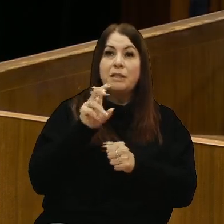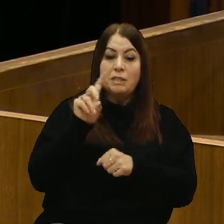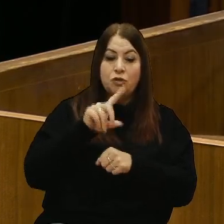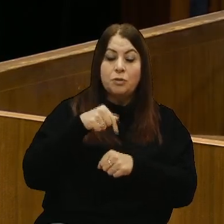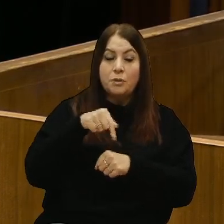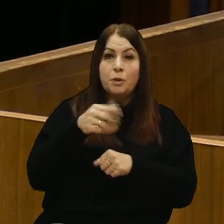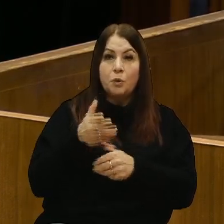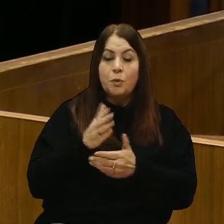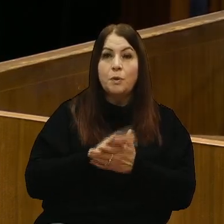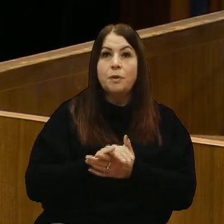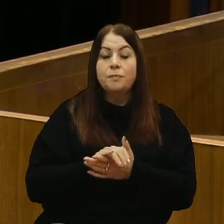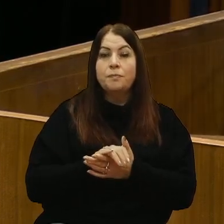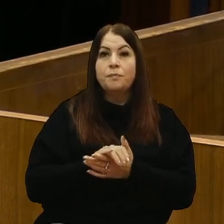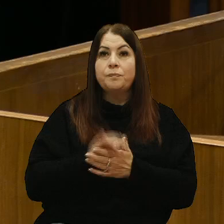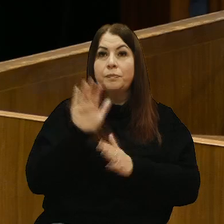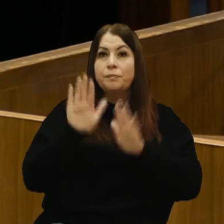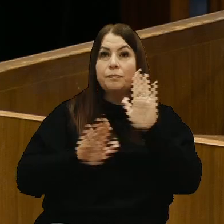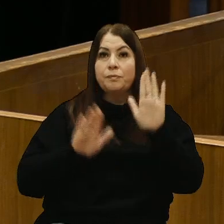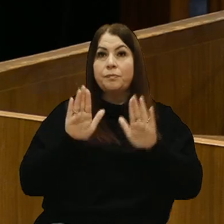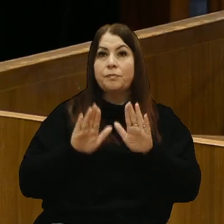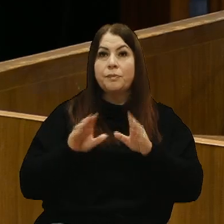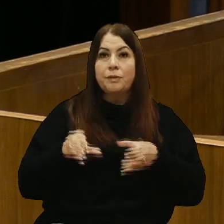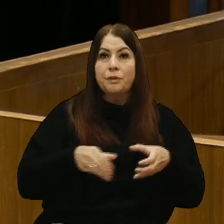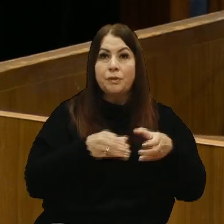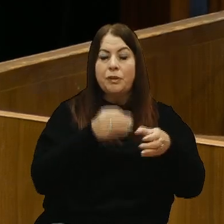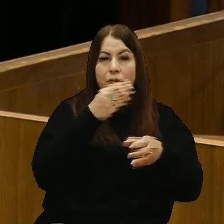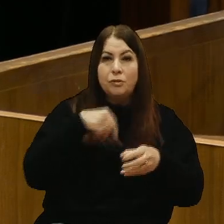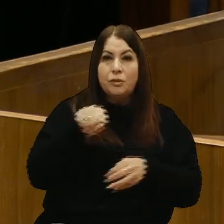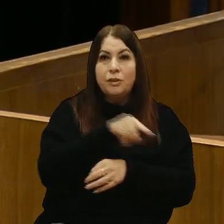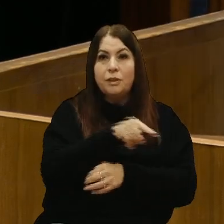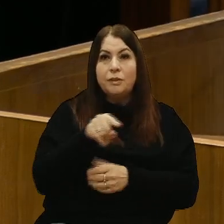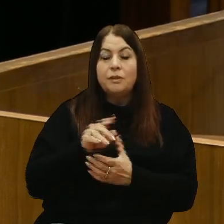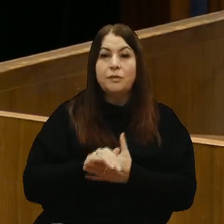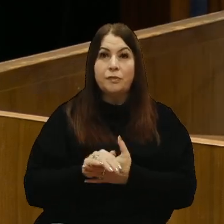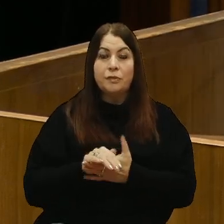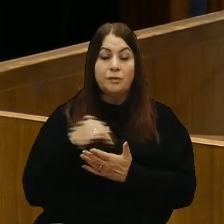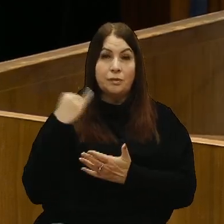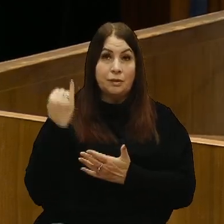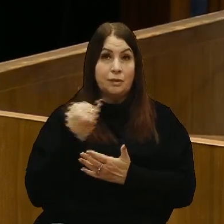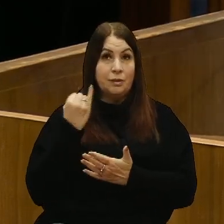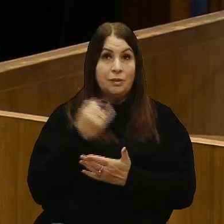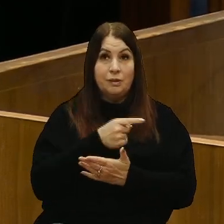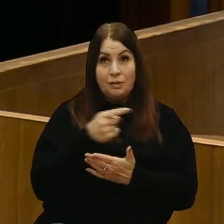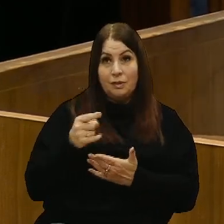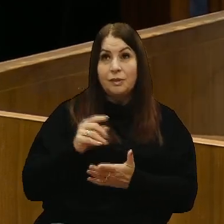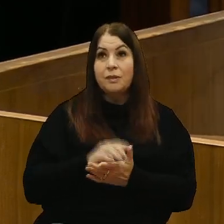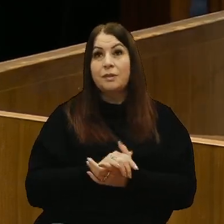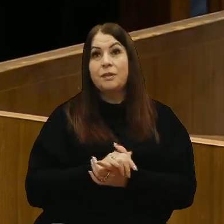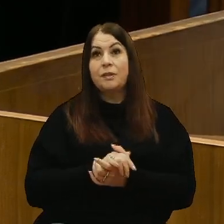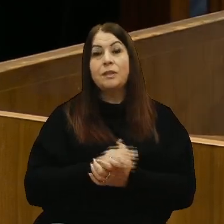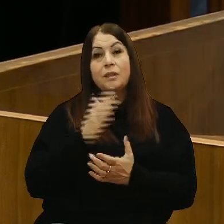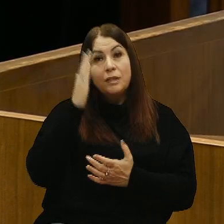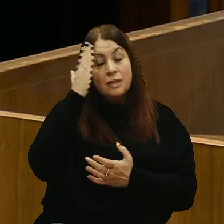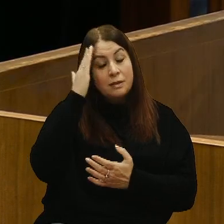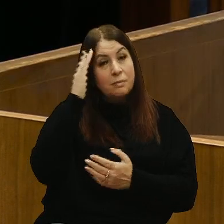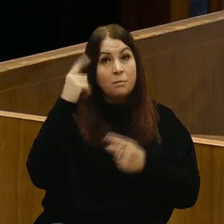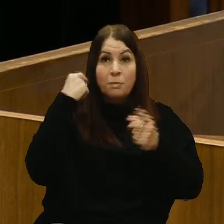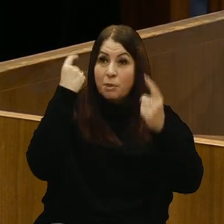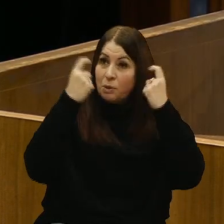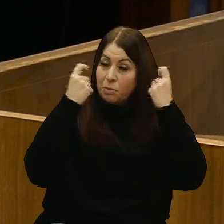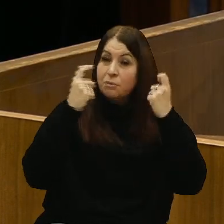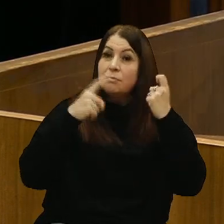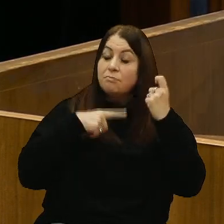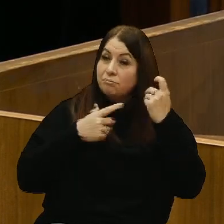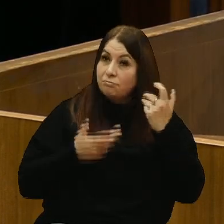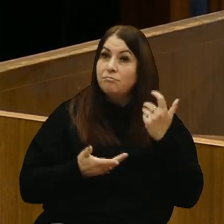agora nós teremos então a licitação do Canaliza Caxias. De extrema importância porque sabemos da preocupação que nós temos